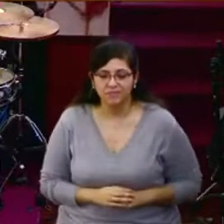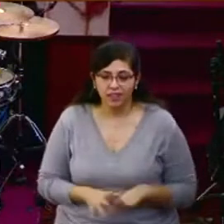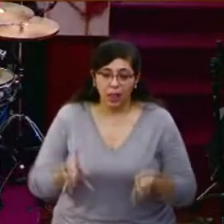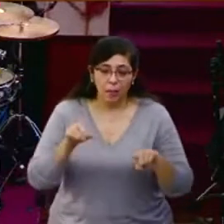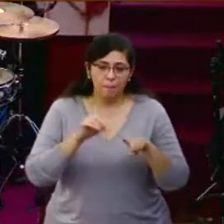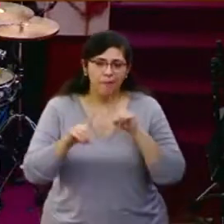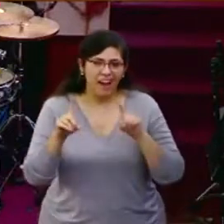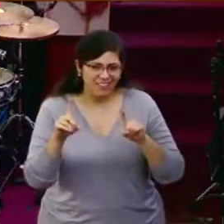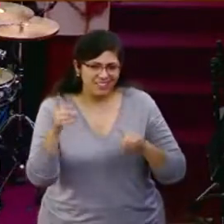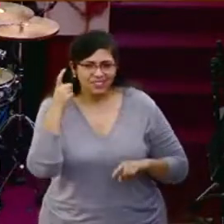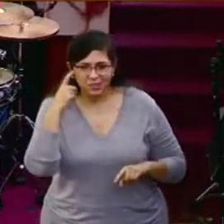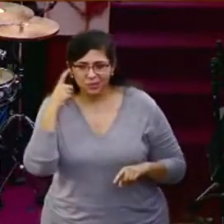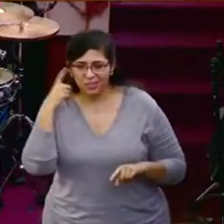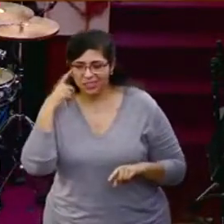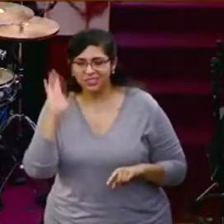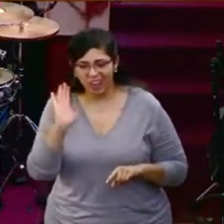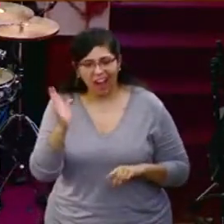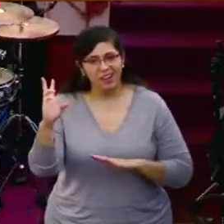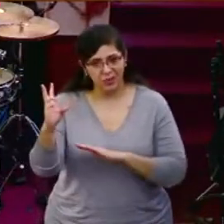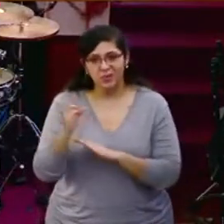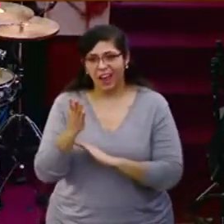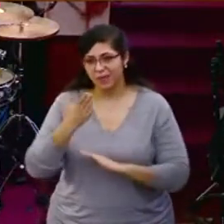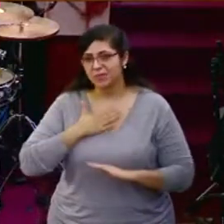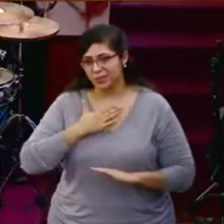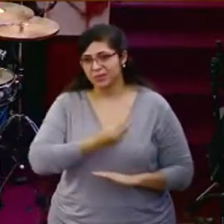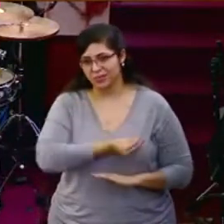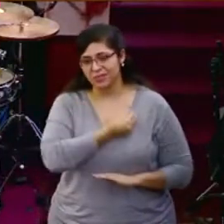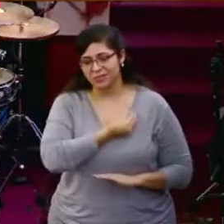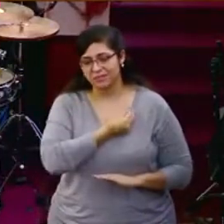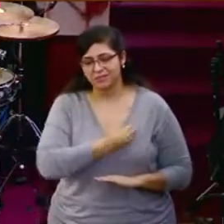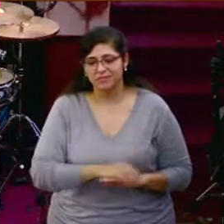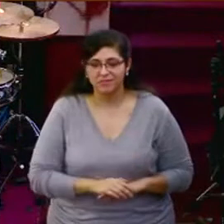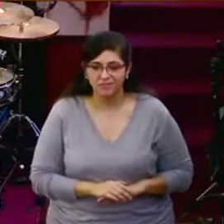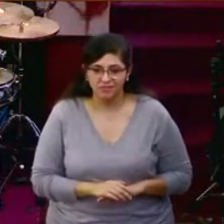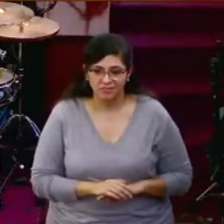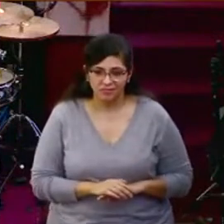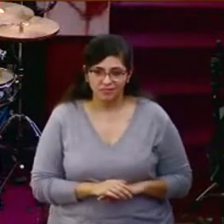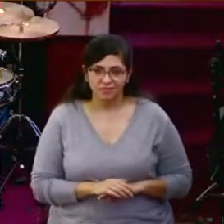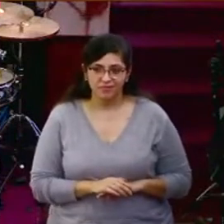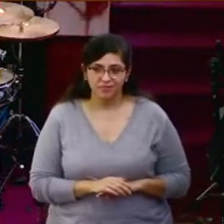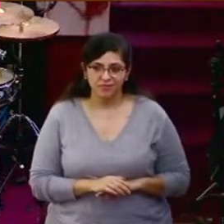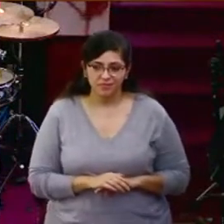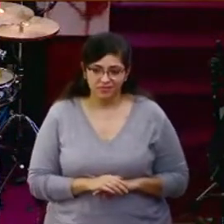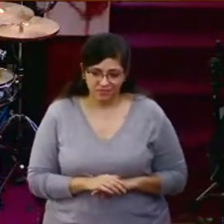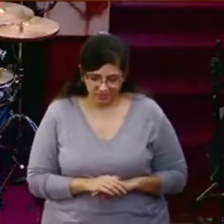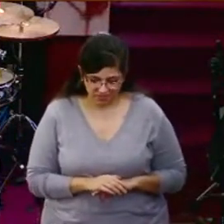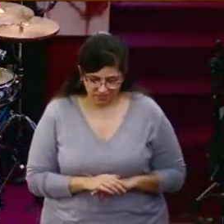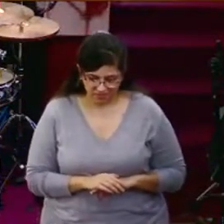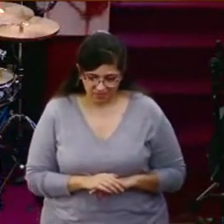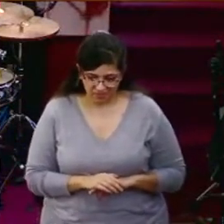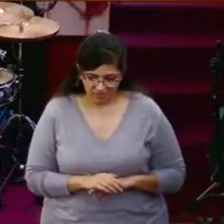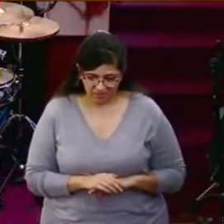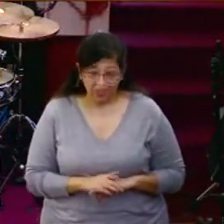mas você já cuidaram de mim tanto é que a expressão renovaste é assim vocês